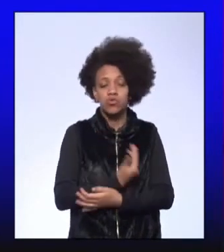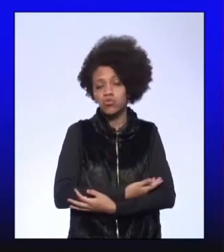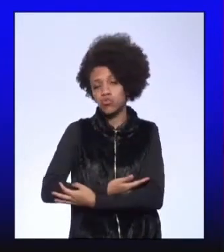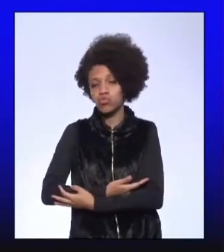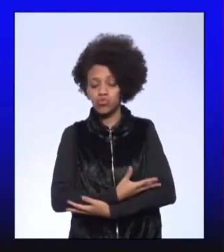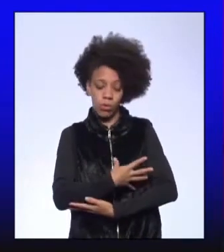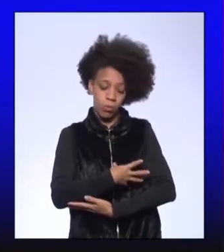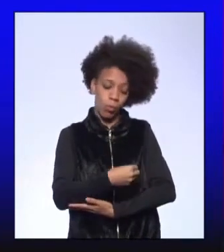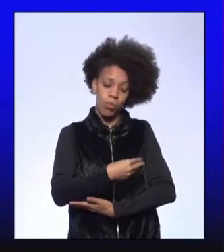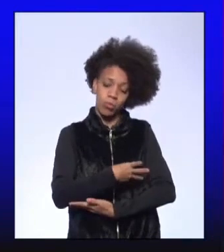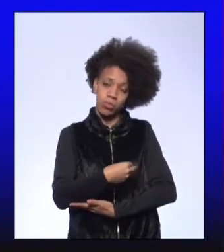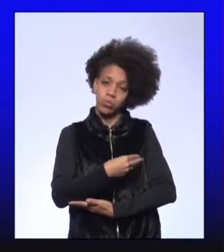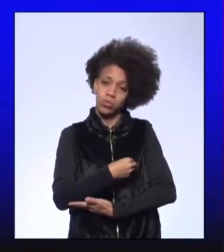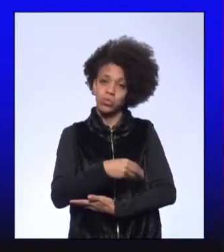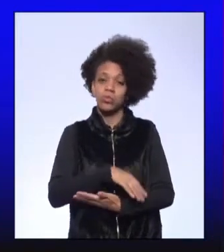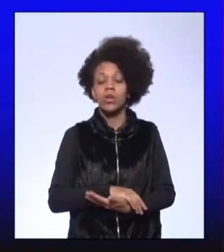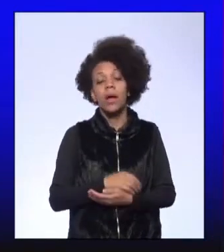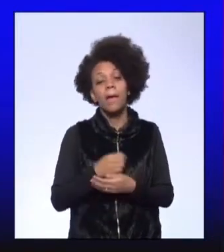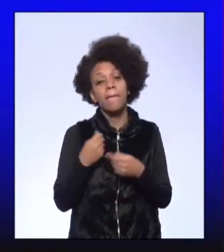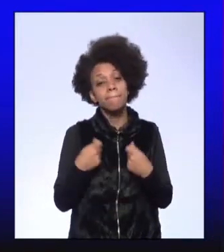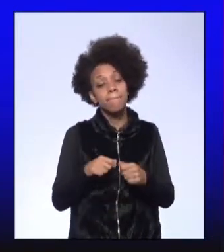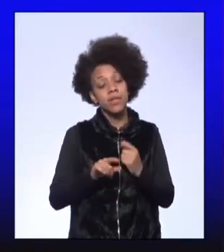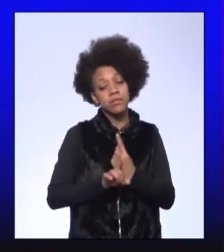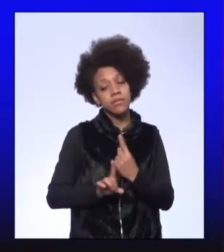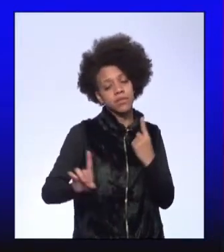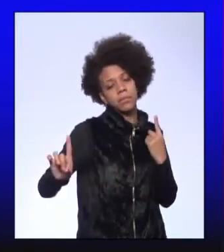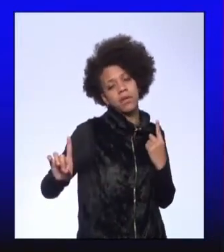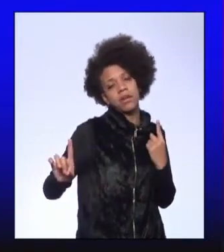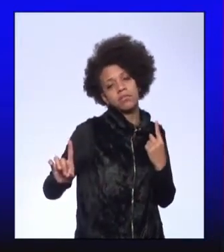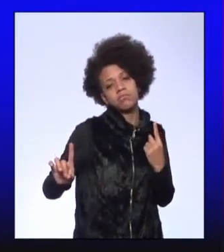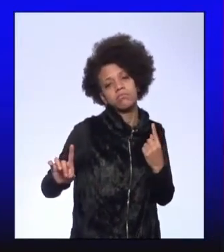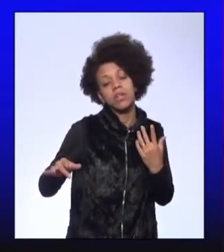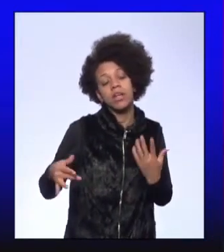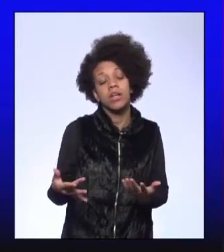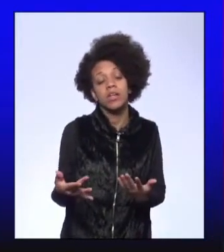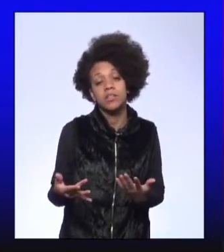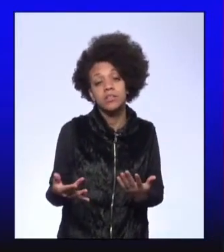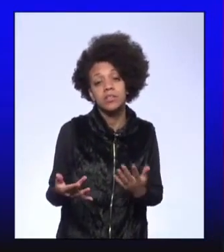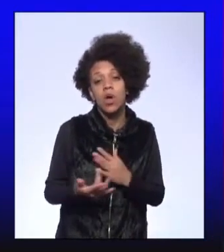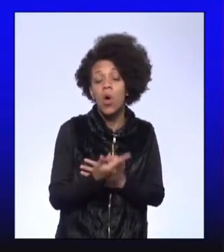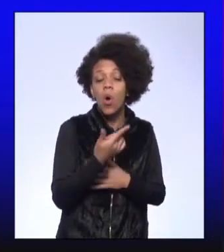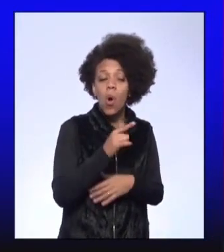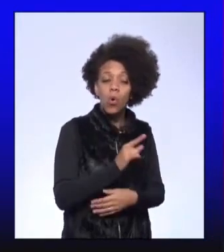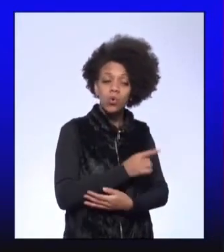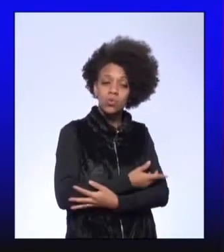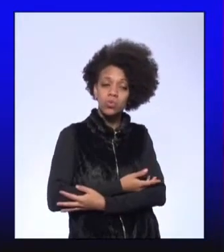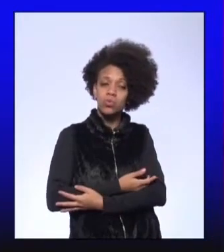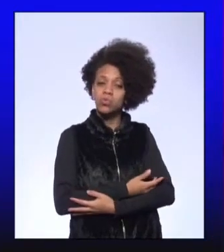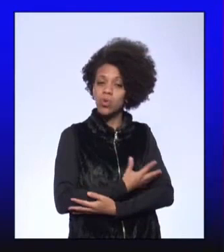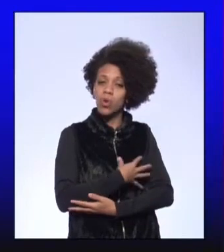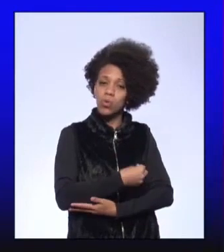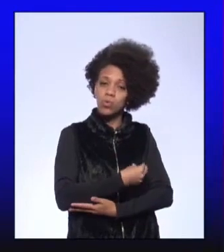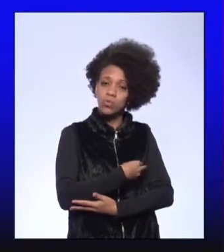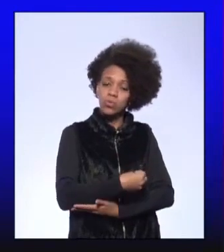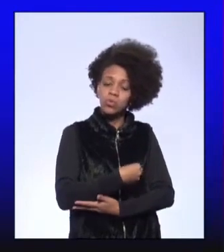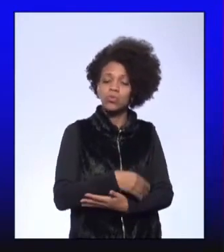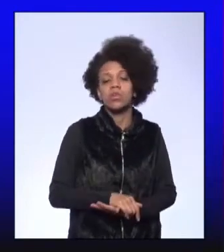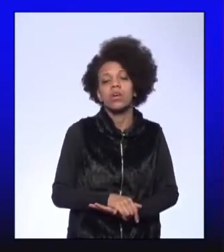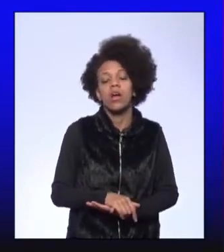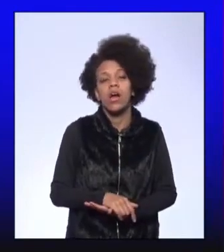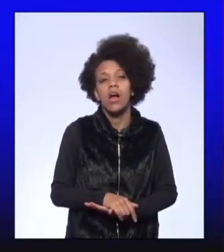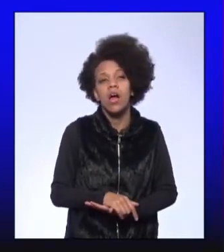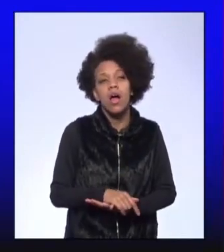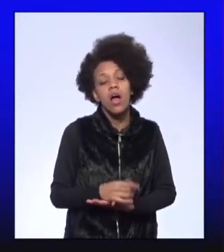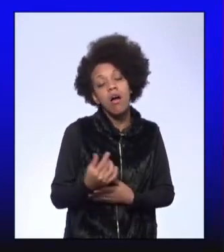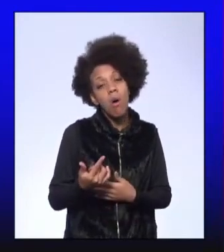seus filhos, né? E eles deveriam ficar separados e receber ou leite materno por expressão ou